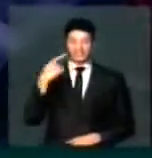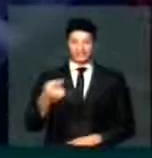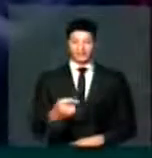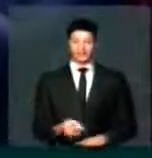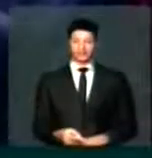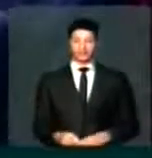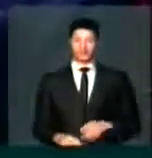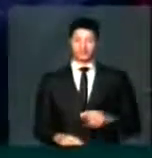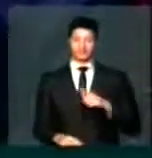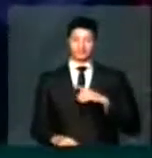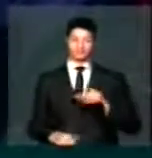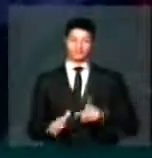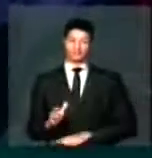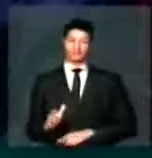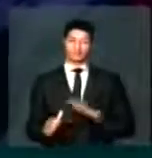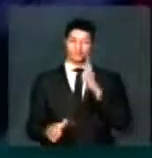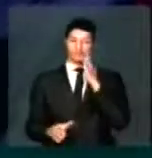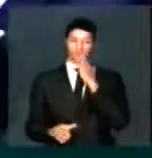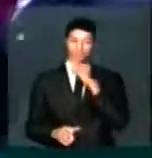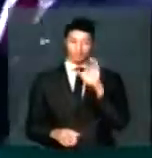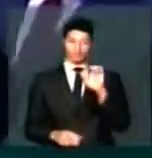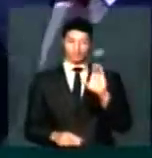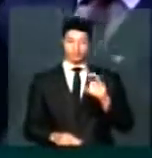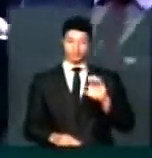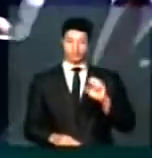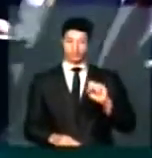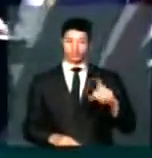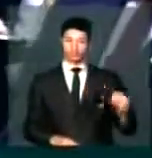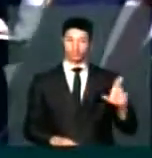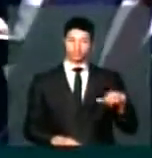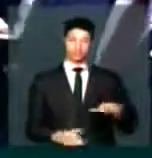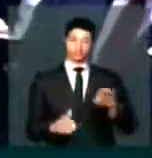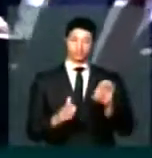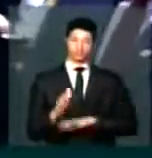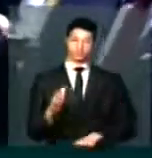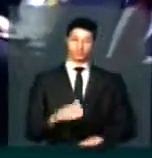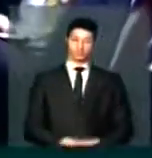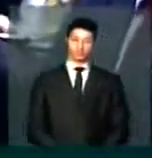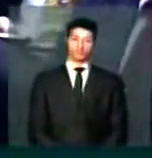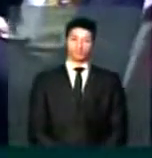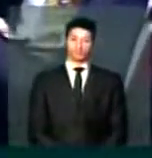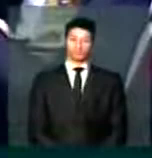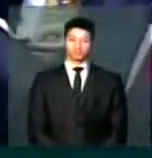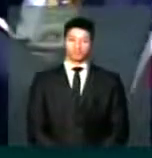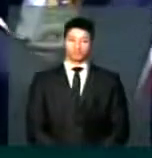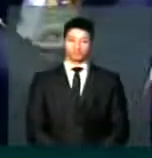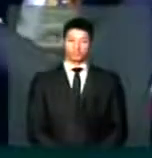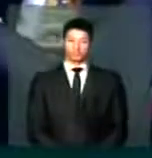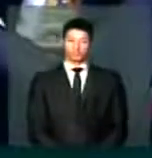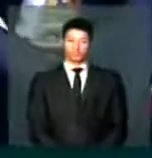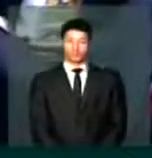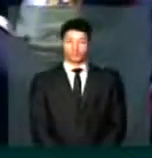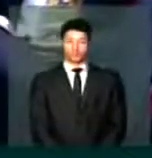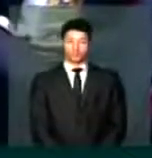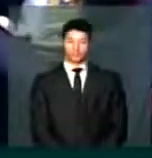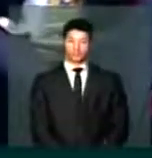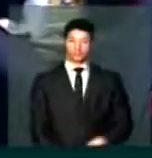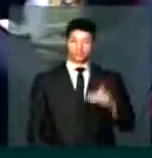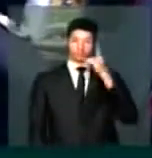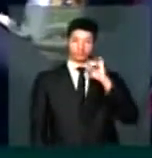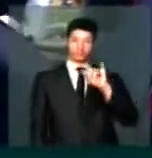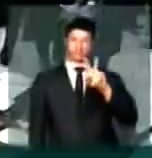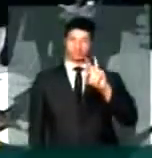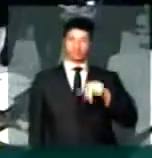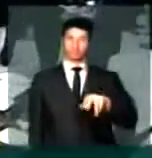depois a ter uma lista apenas de exceção. O melhor é a supressão da lista. Por isso é a... O deputado Ivan Valente